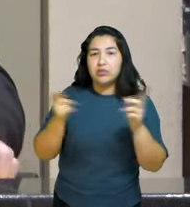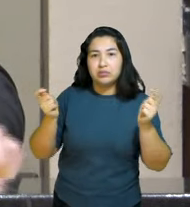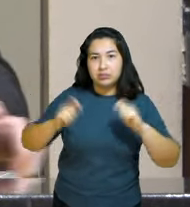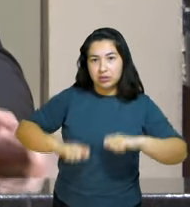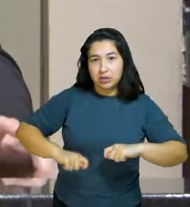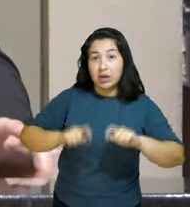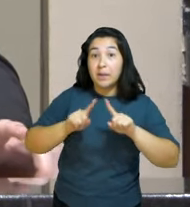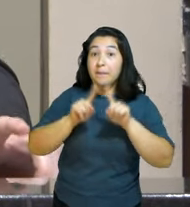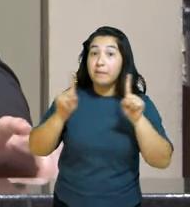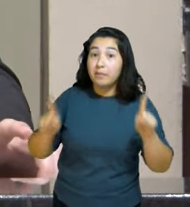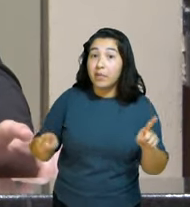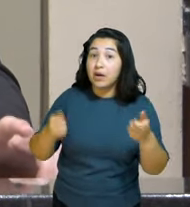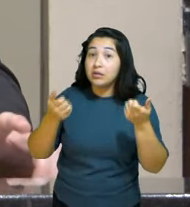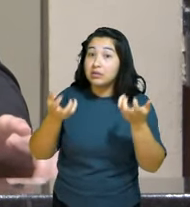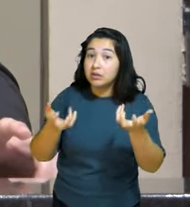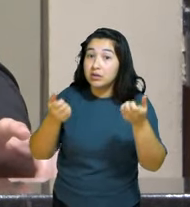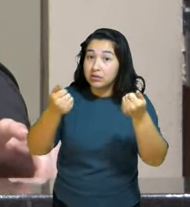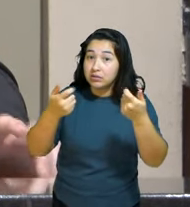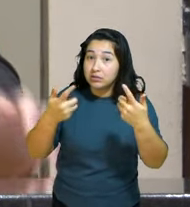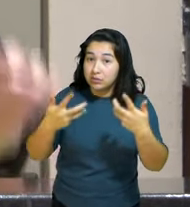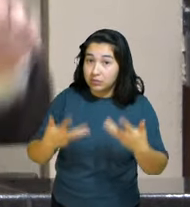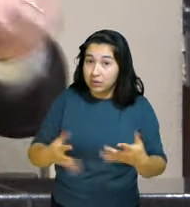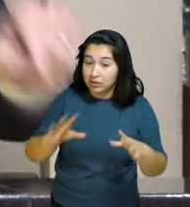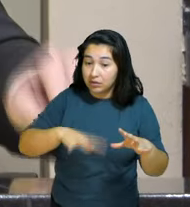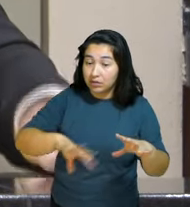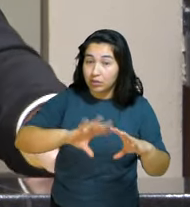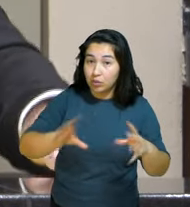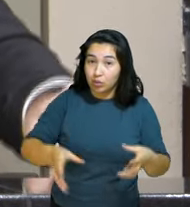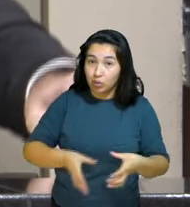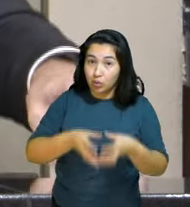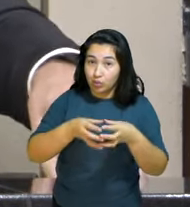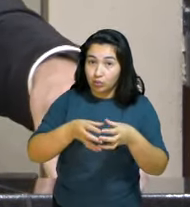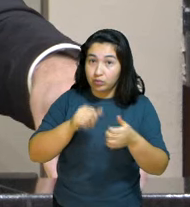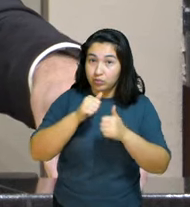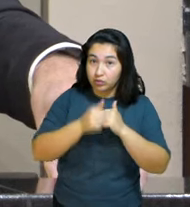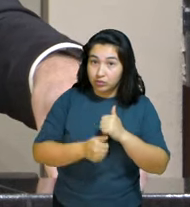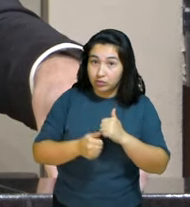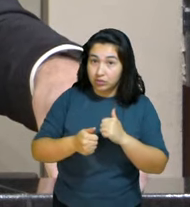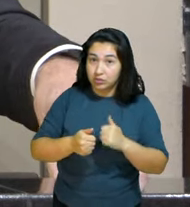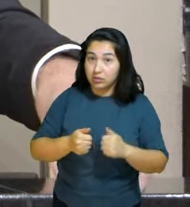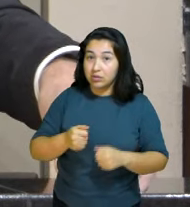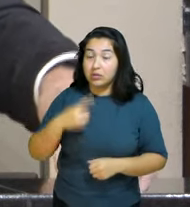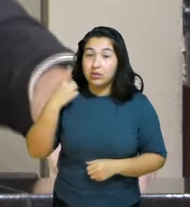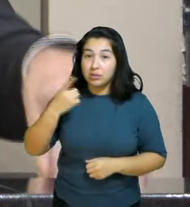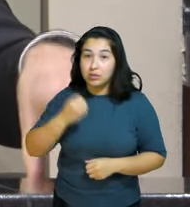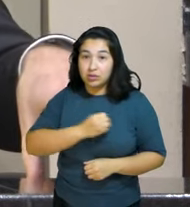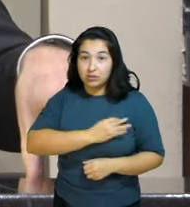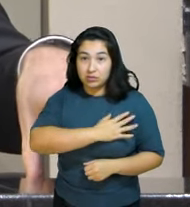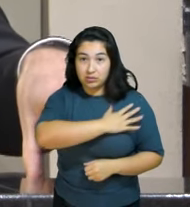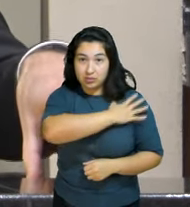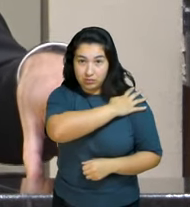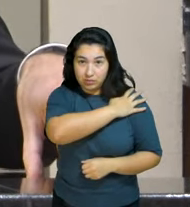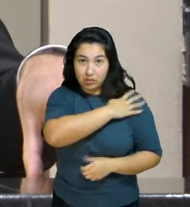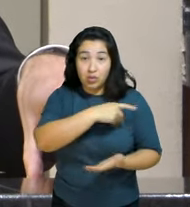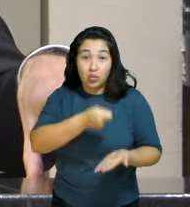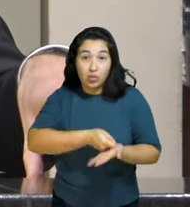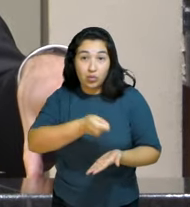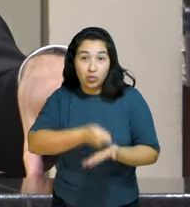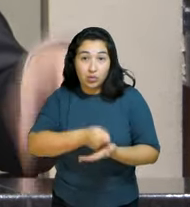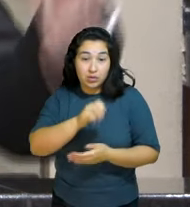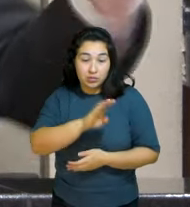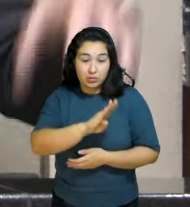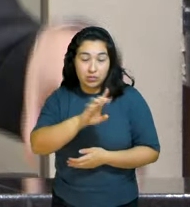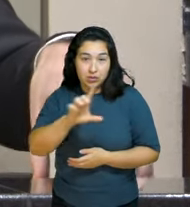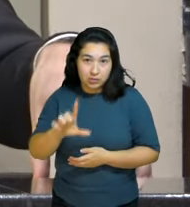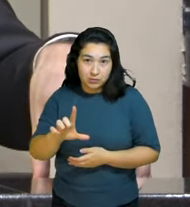eu só gostaria de esclarecer para a comunidade esportiva, o qual o deputado Napoleão foi cobrado em Blumenau, e eu também fui questionado na audiência,